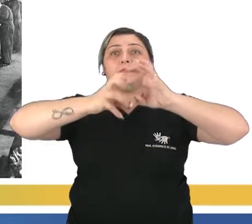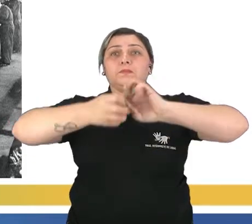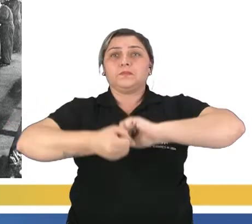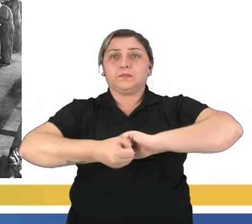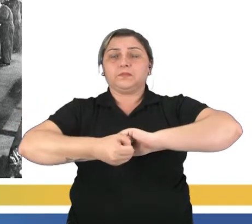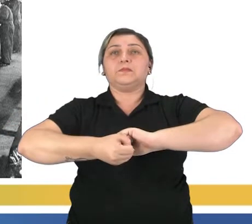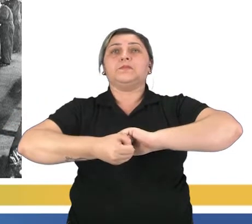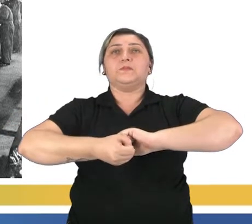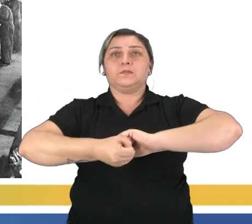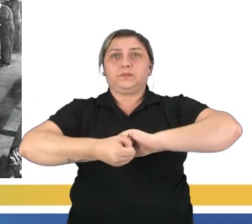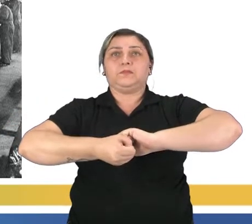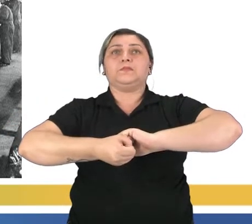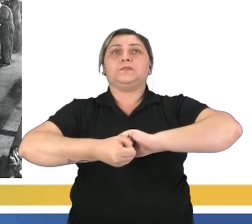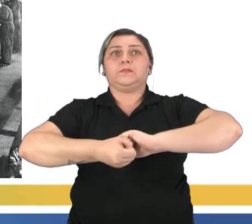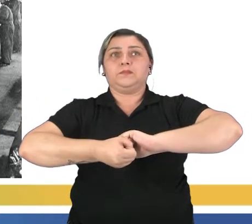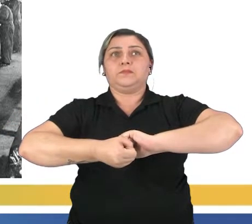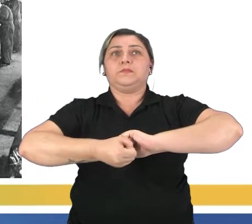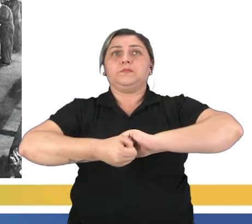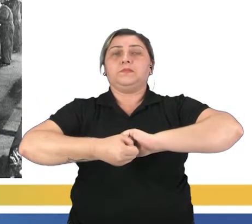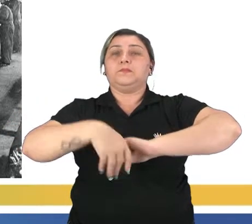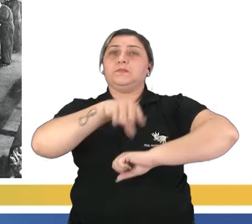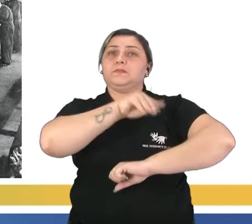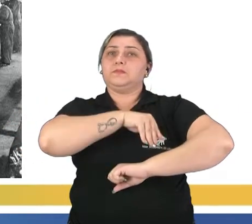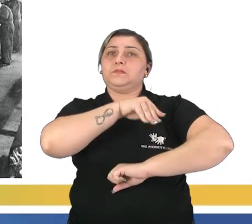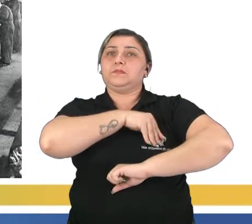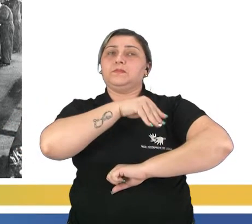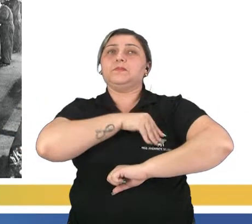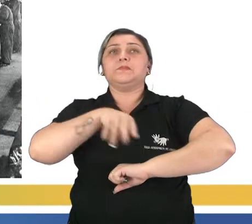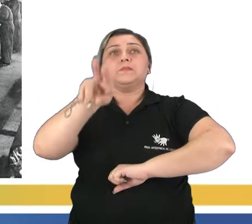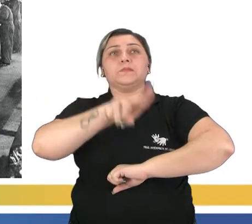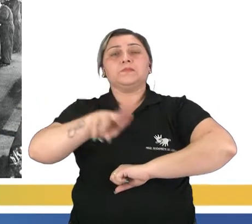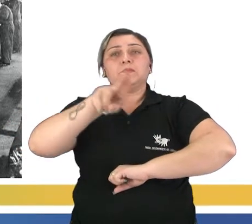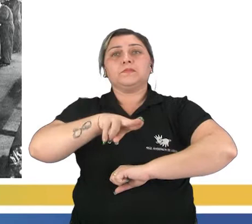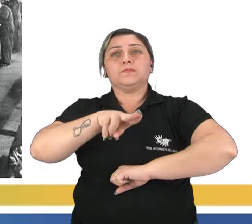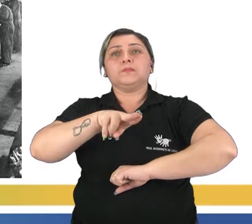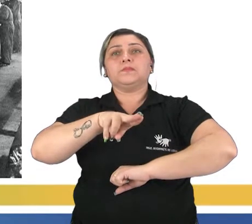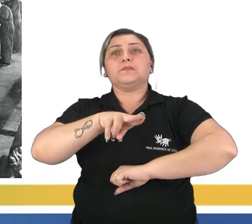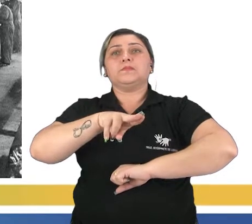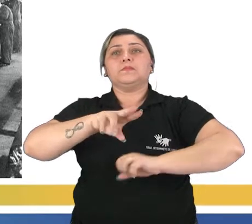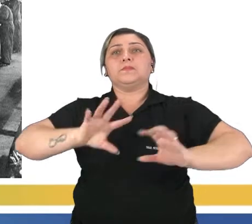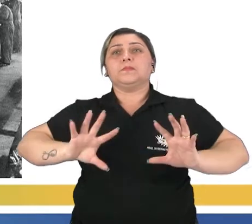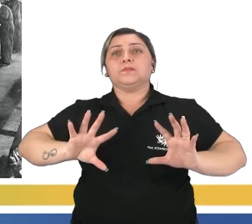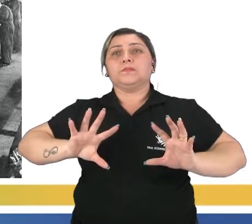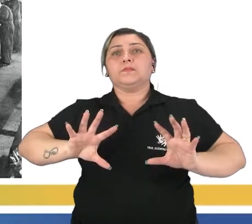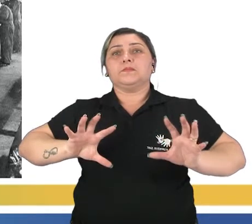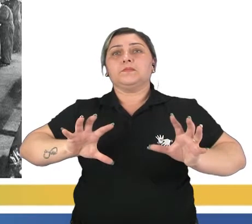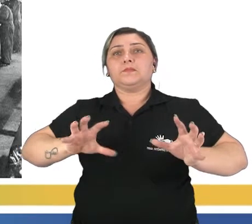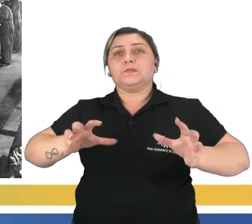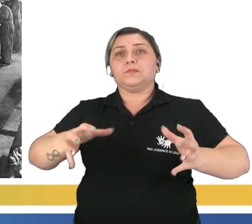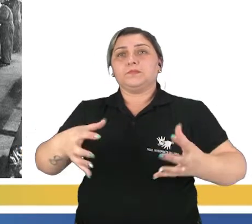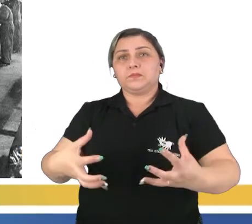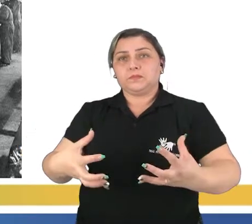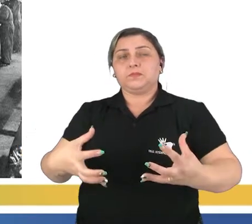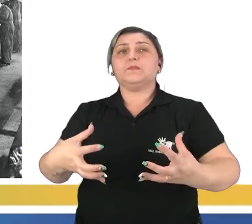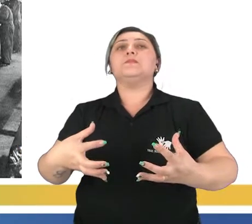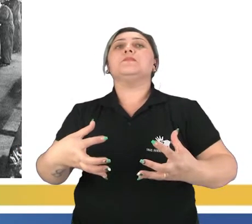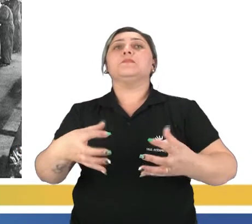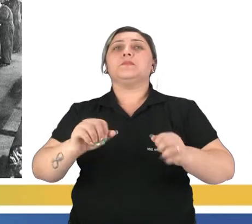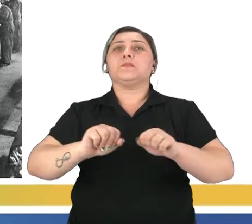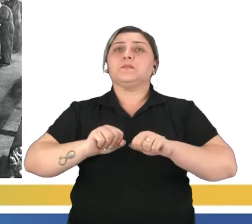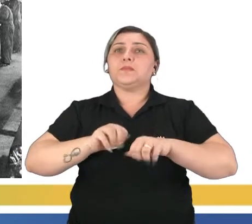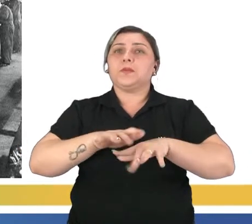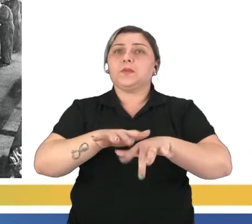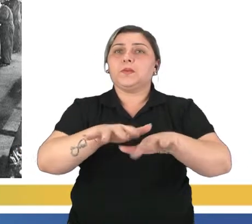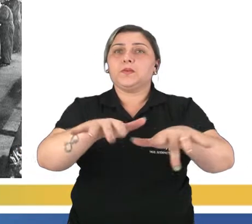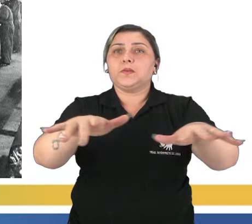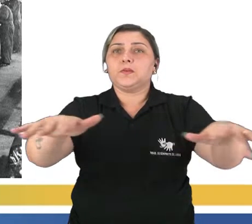trabalho artesanal pelo assalariado e com o uso das máquinas. O modo de produção industrial se espalhou